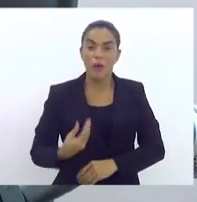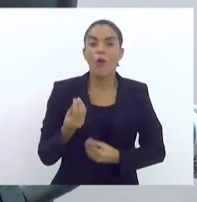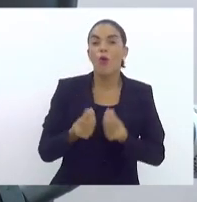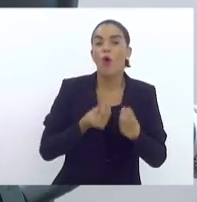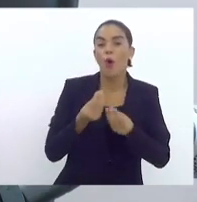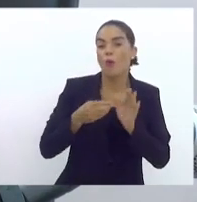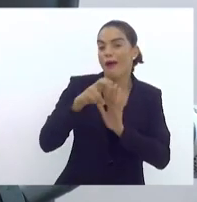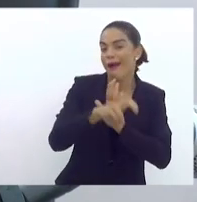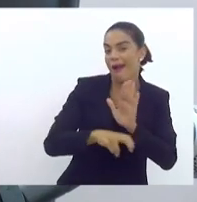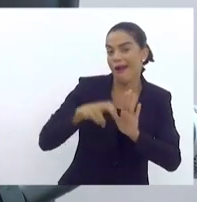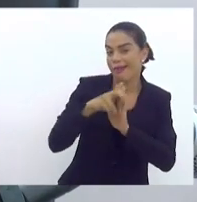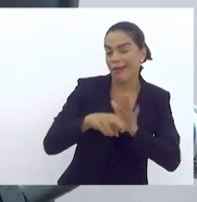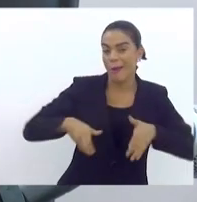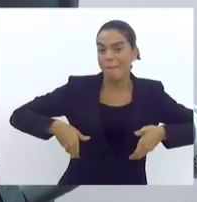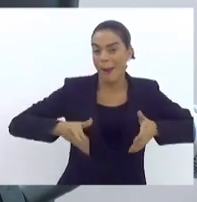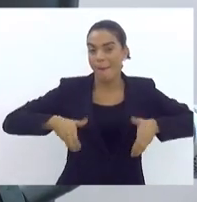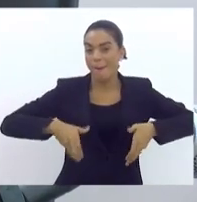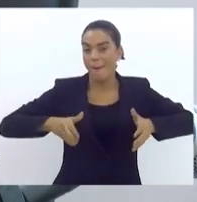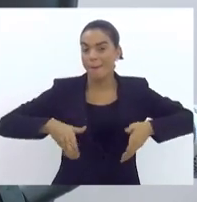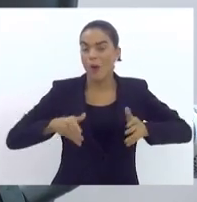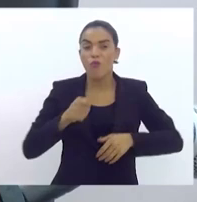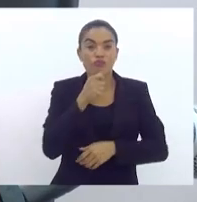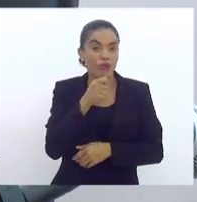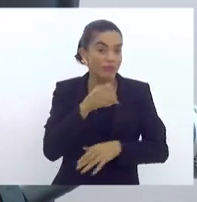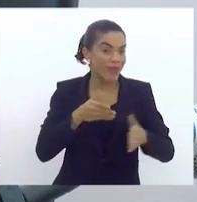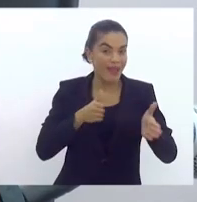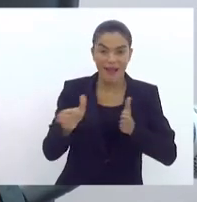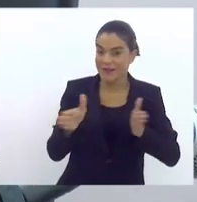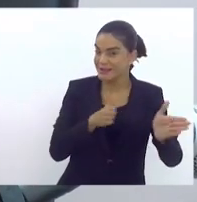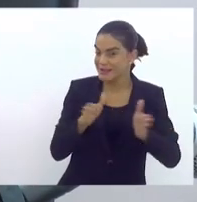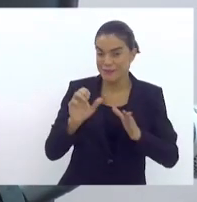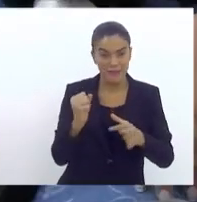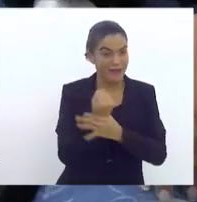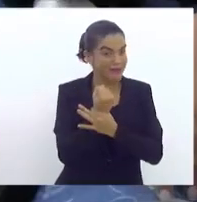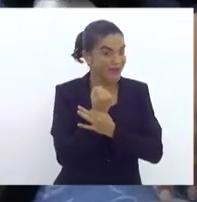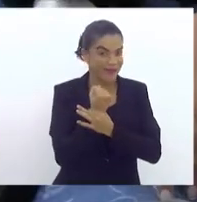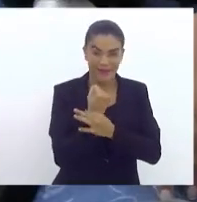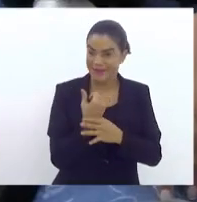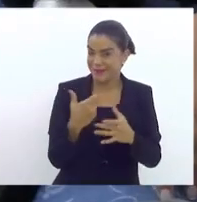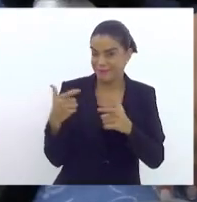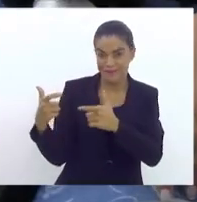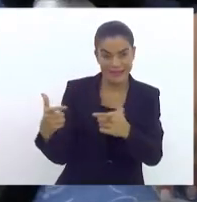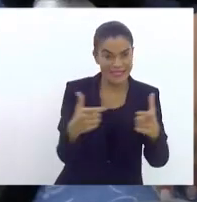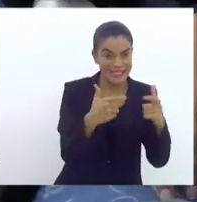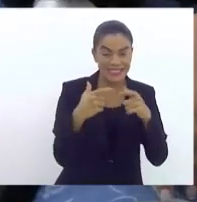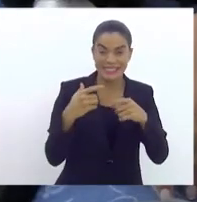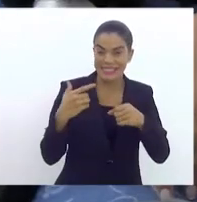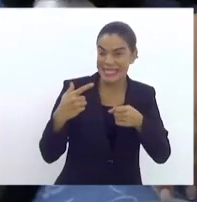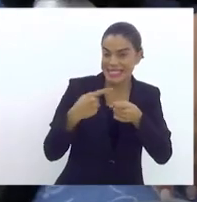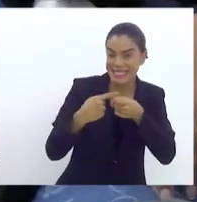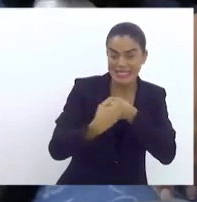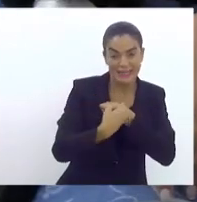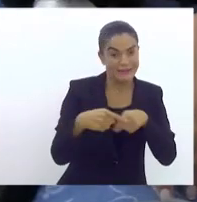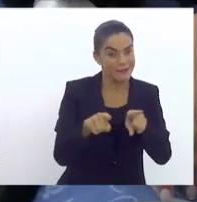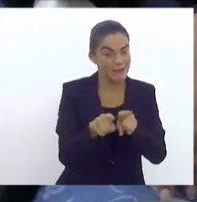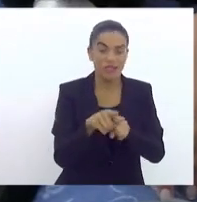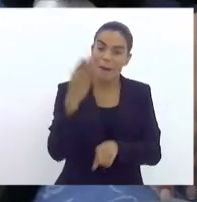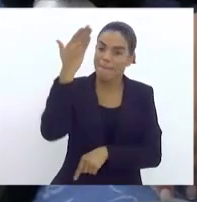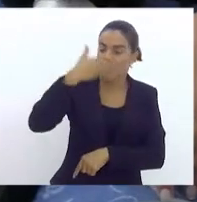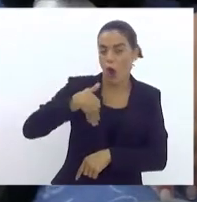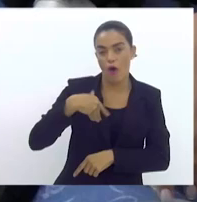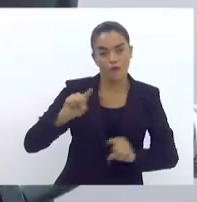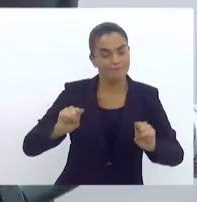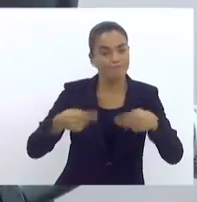uma cadeira de rodas se hoje a gente não tem acessibilidade garantido em todas as nossas cidades então isso já nos mostra